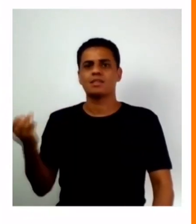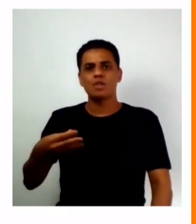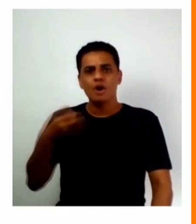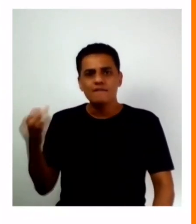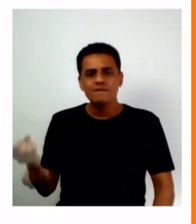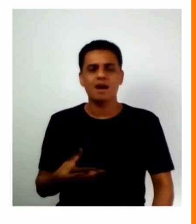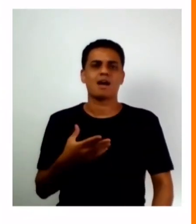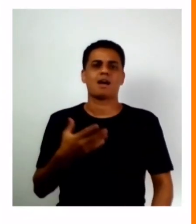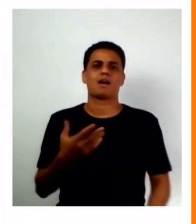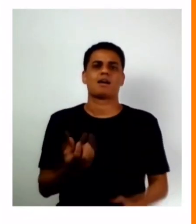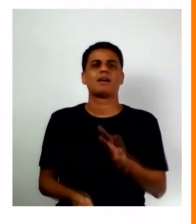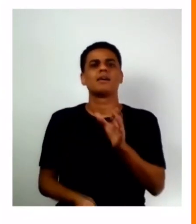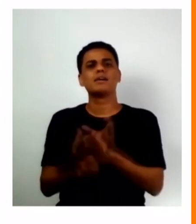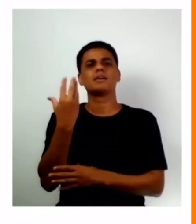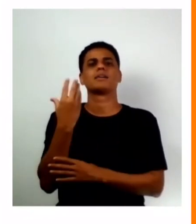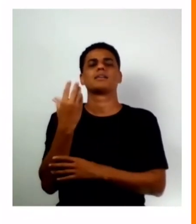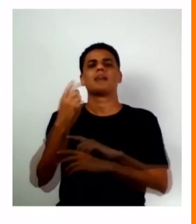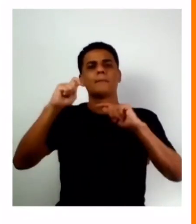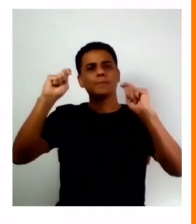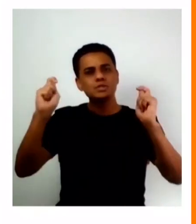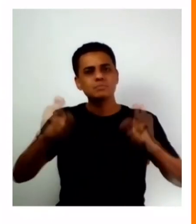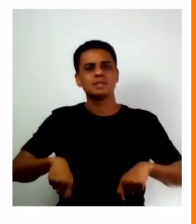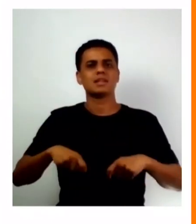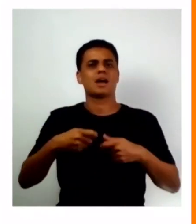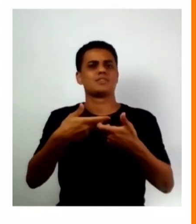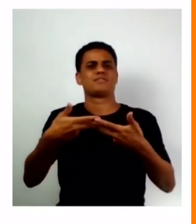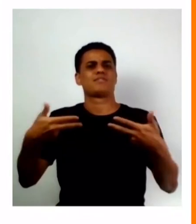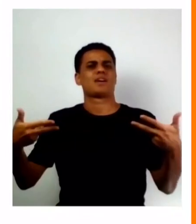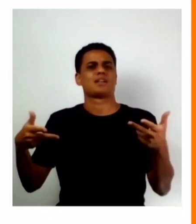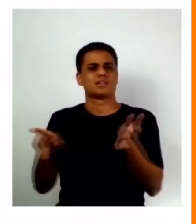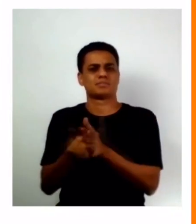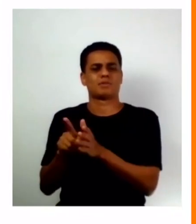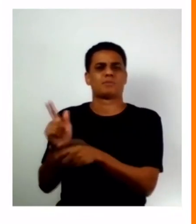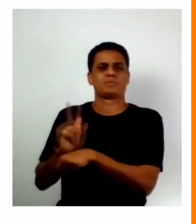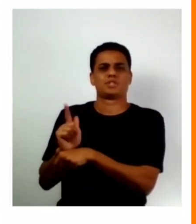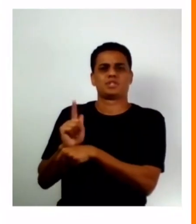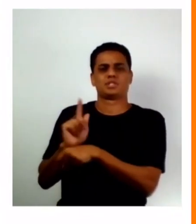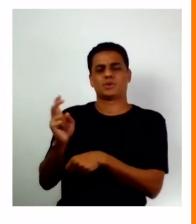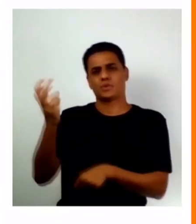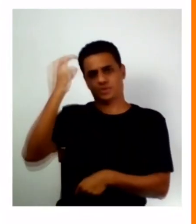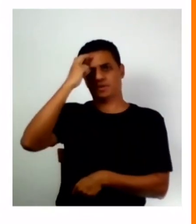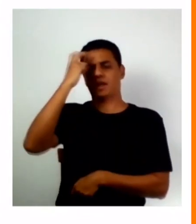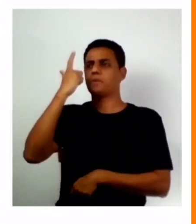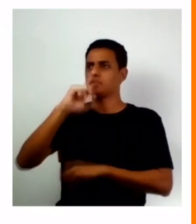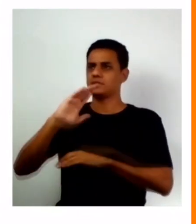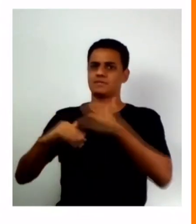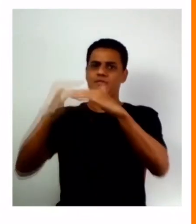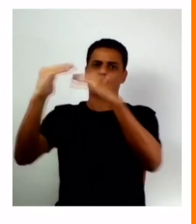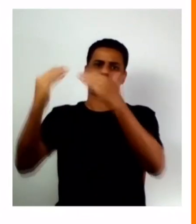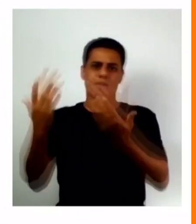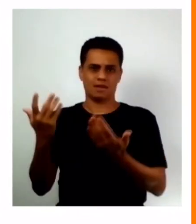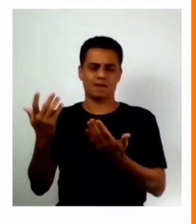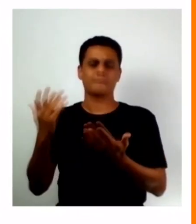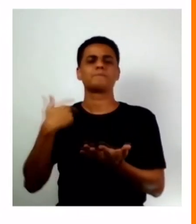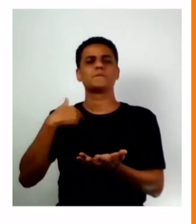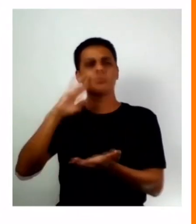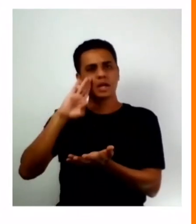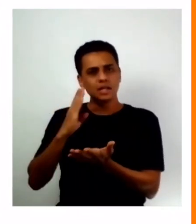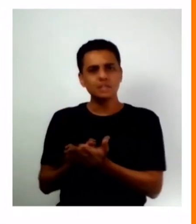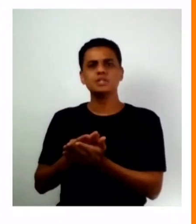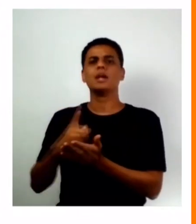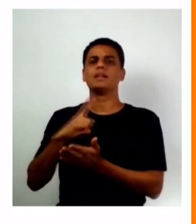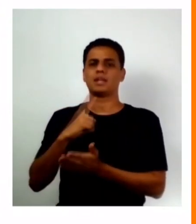fórmulas de como eu posso, desde a minha gestão cultural, incidir no desenvolvimento. Eu acho que aqui há um caminho